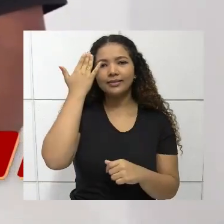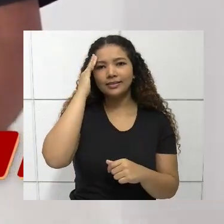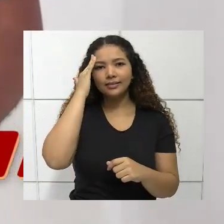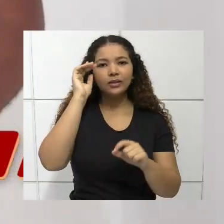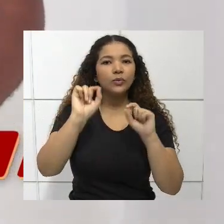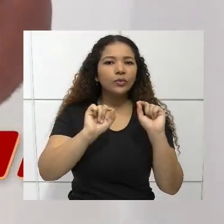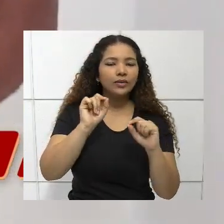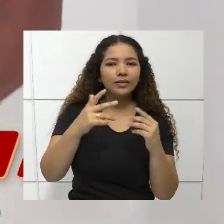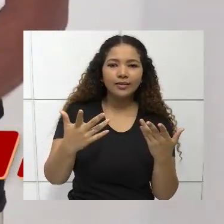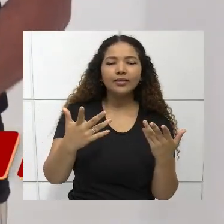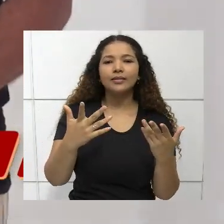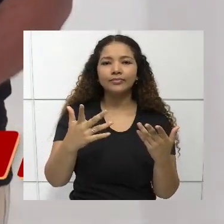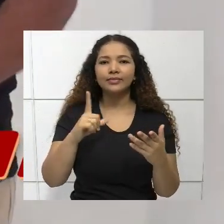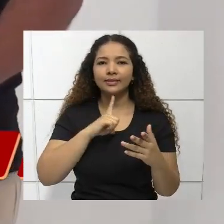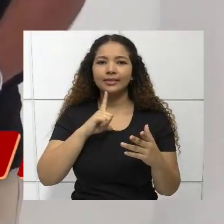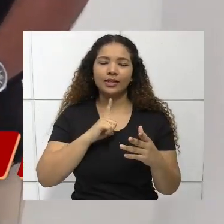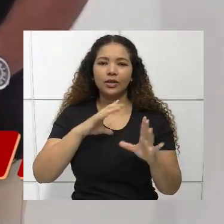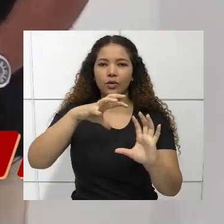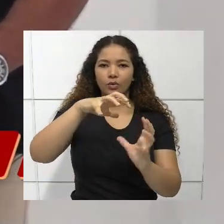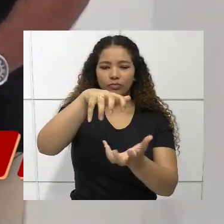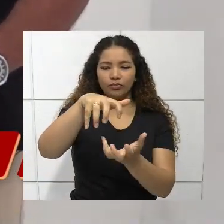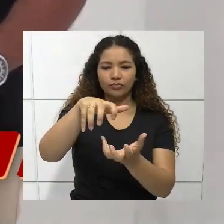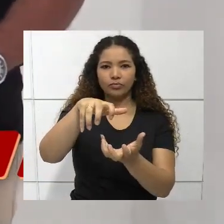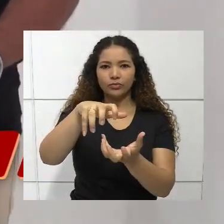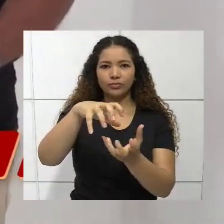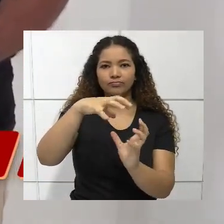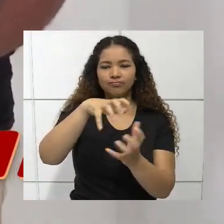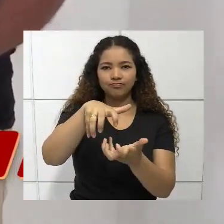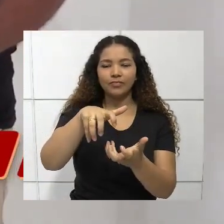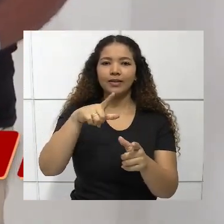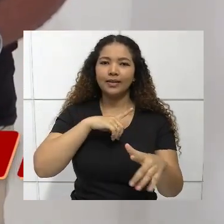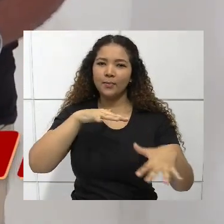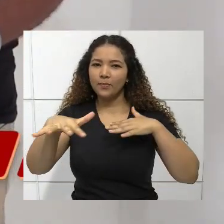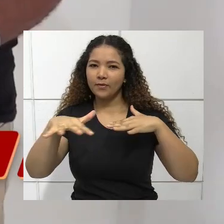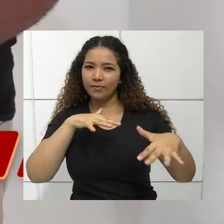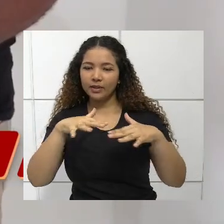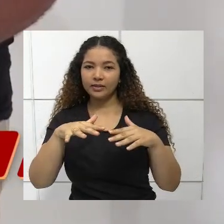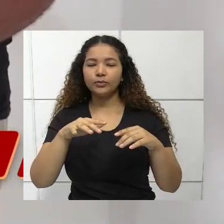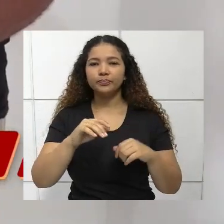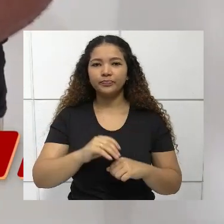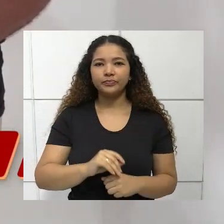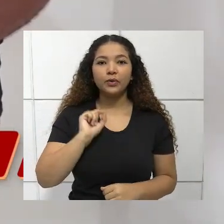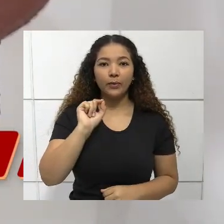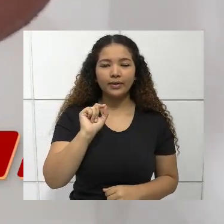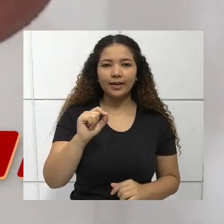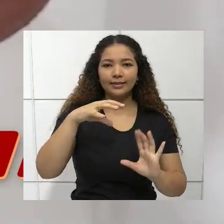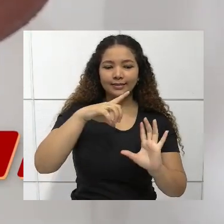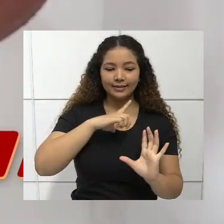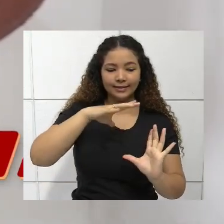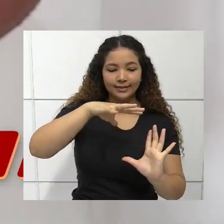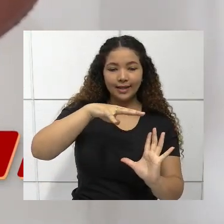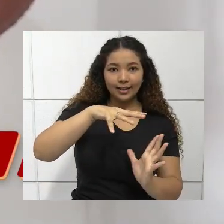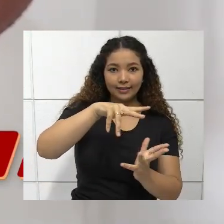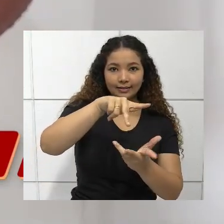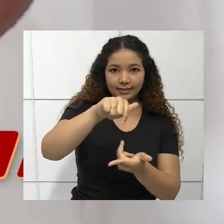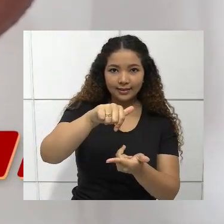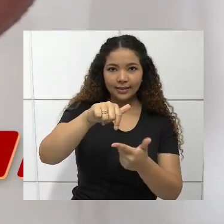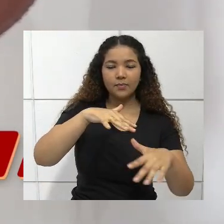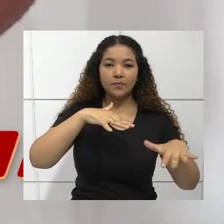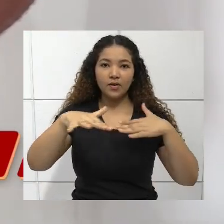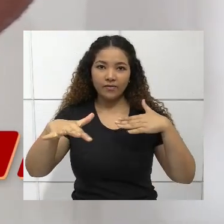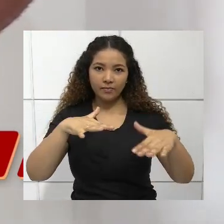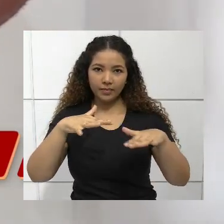né, de translação e rotação, né? Então, o movimento de translação da Terra é aquele movimento, né,